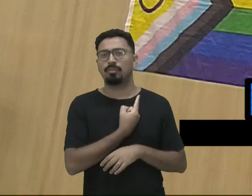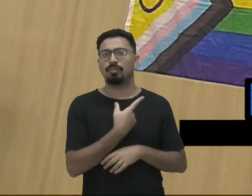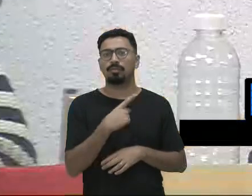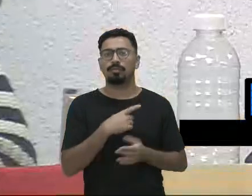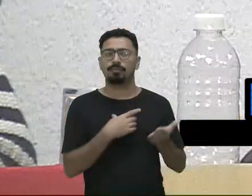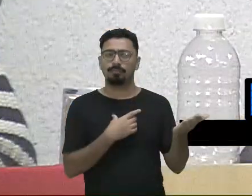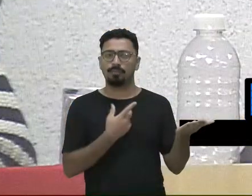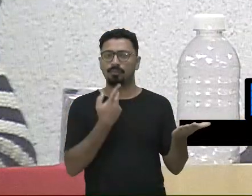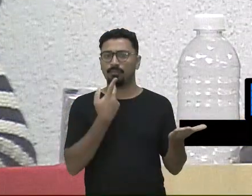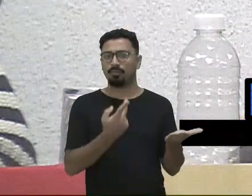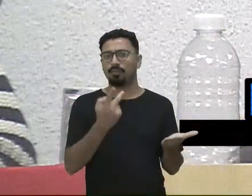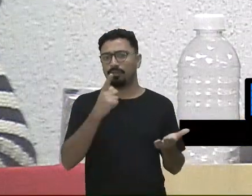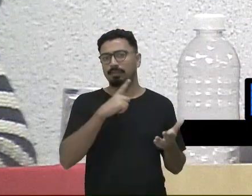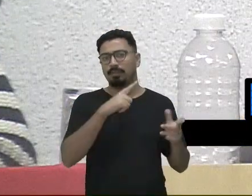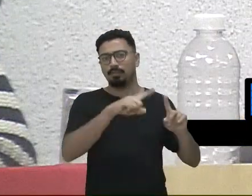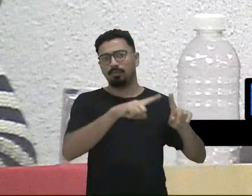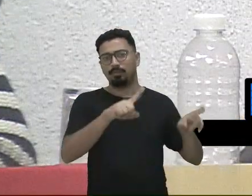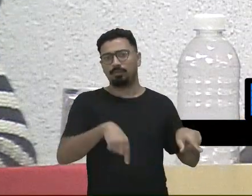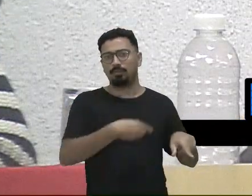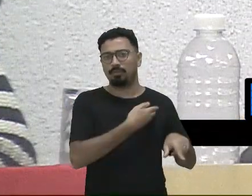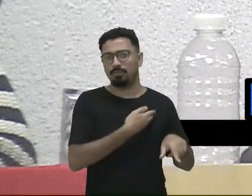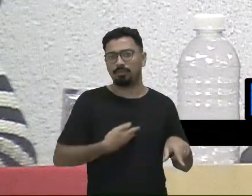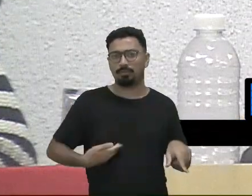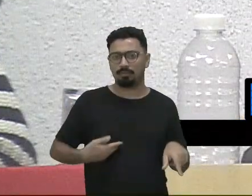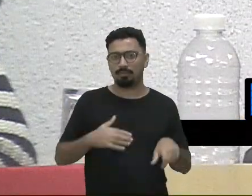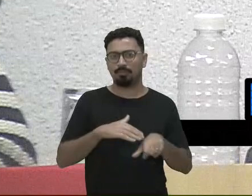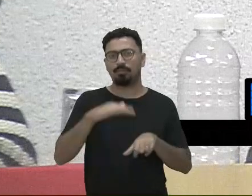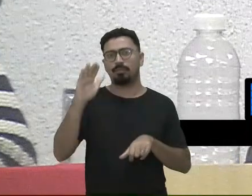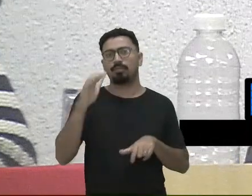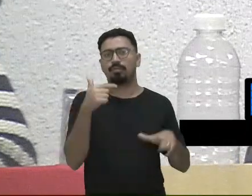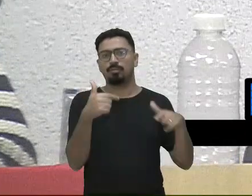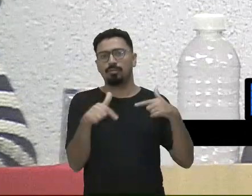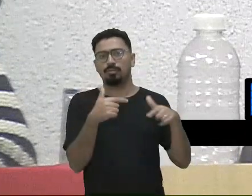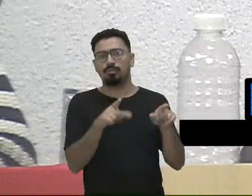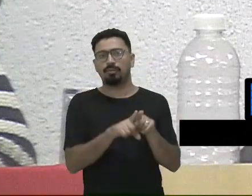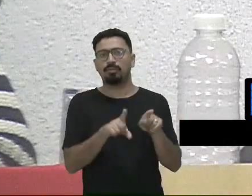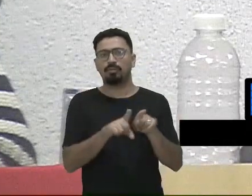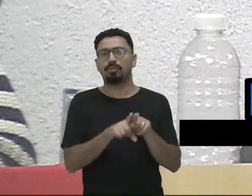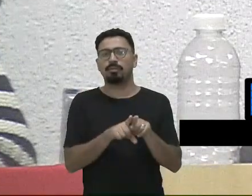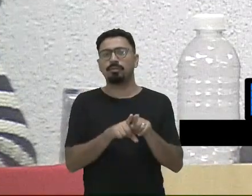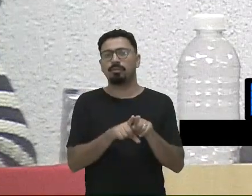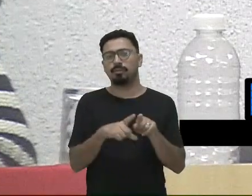isso, que tem uma servidora, para além das suas funções